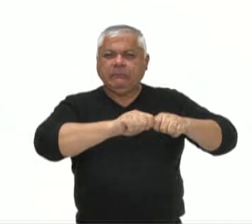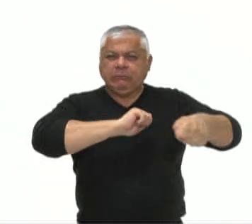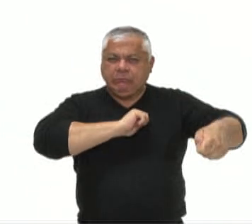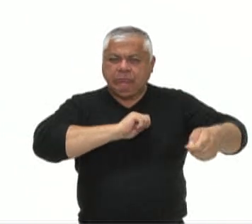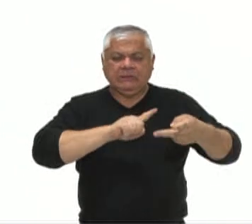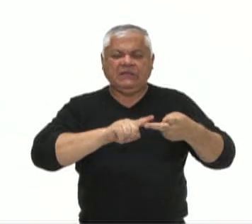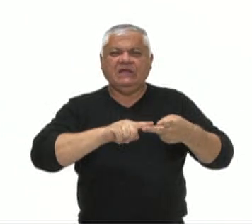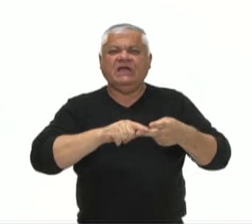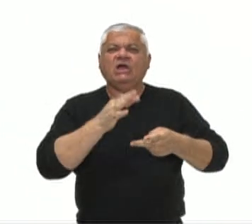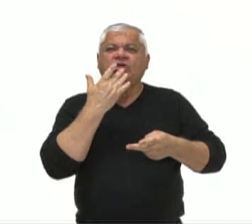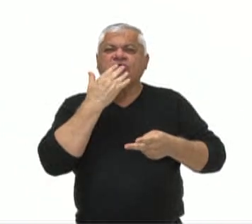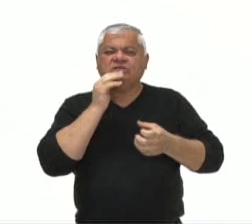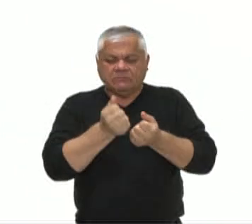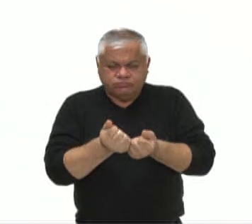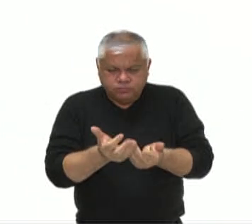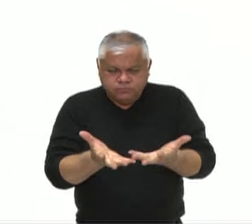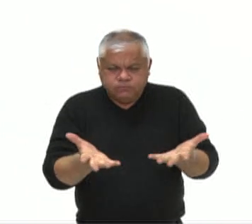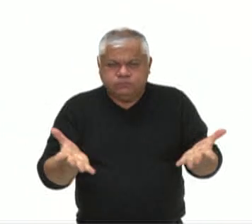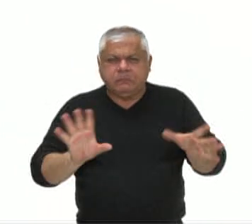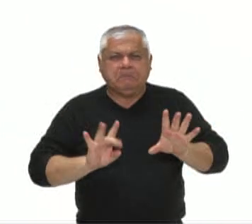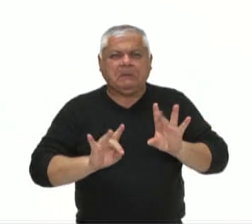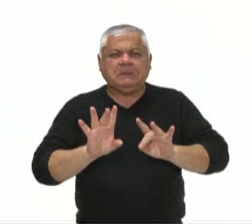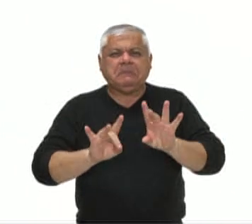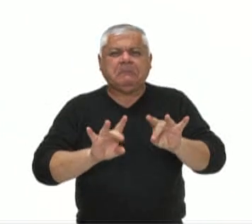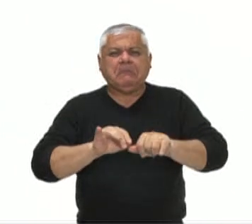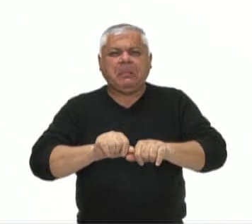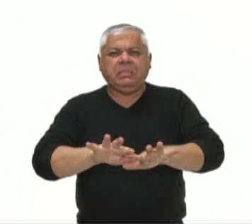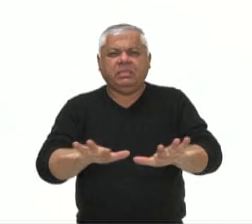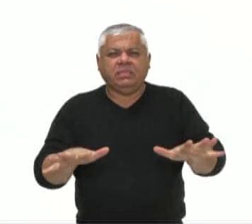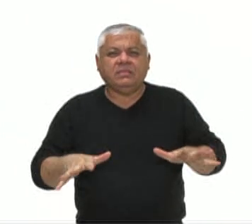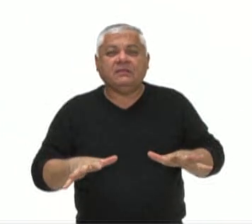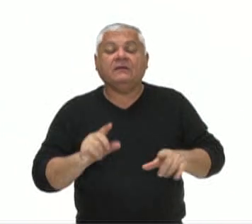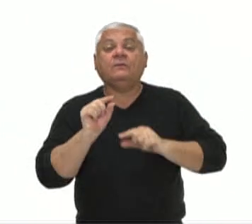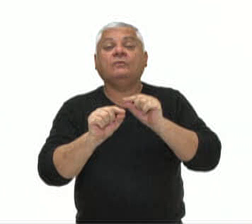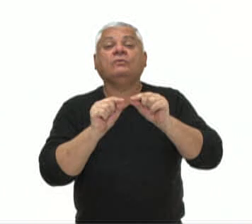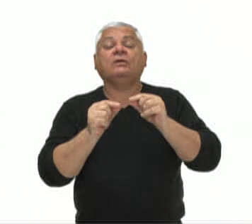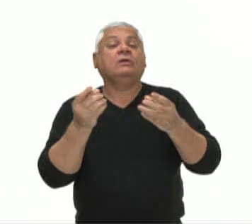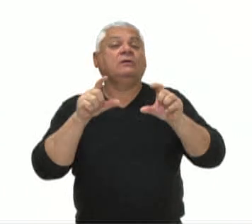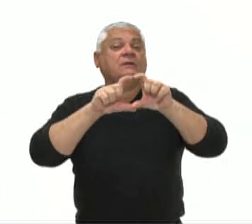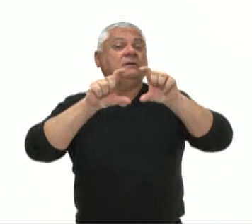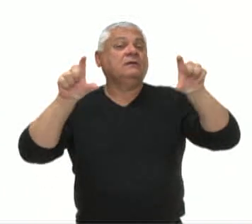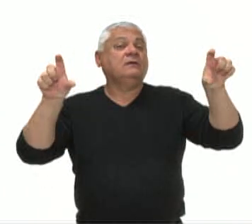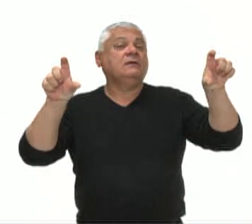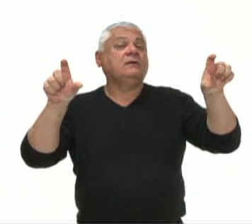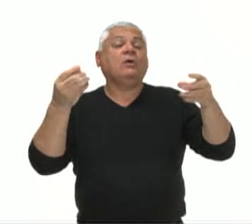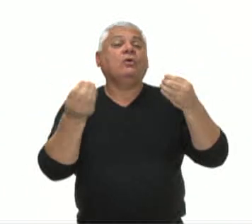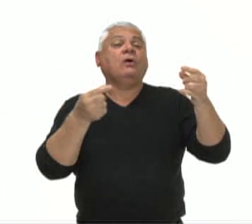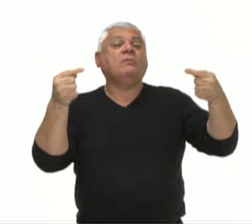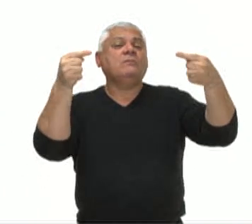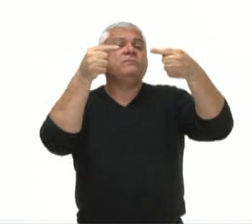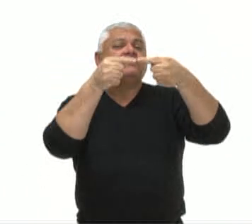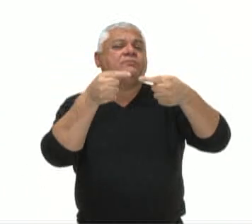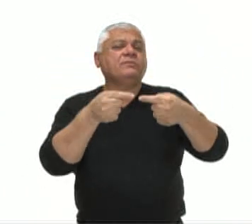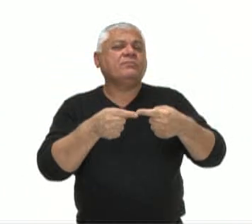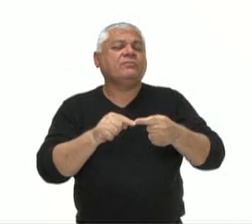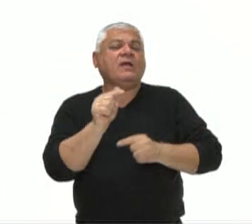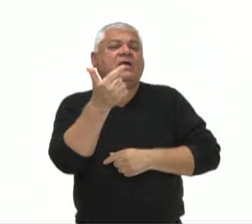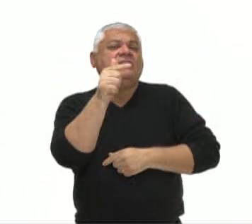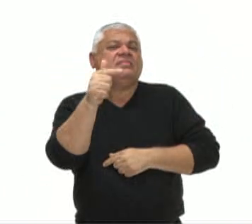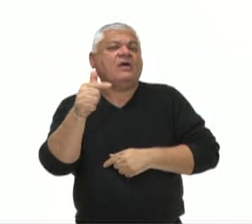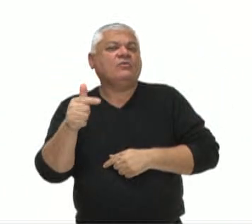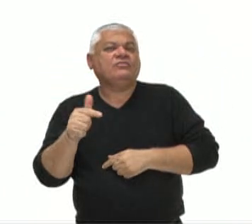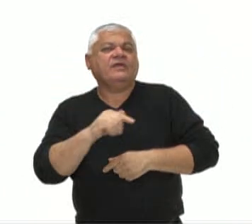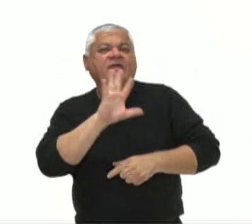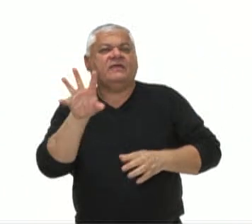a tinta derramou e tem cola para todo lado. De que modo as orações que não apresentam conjunção